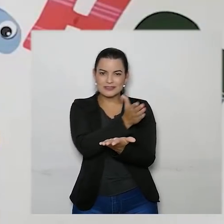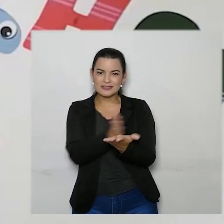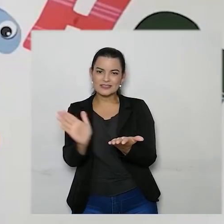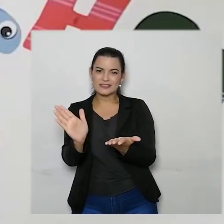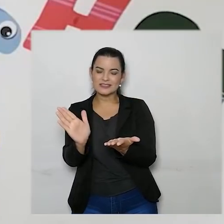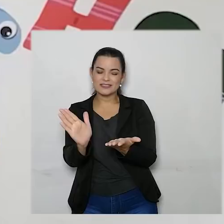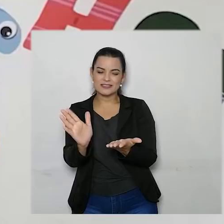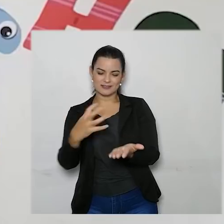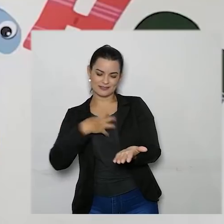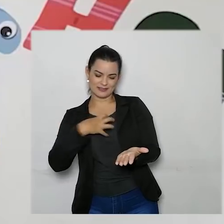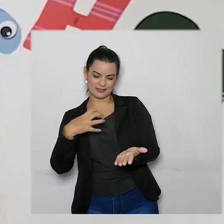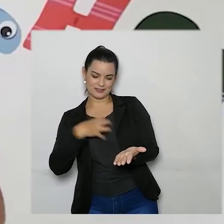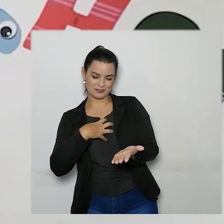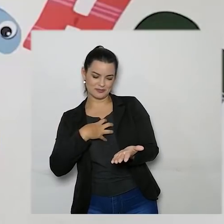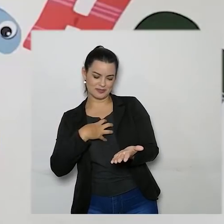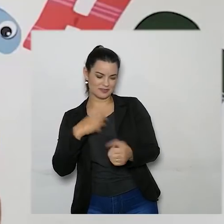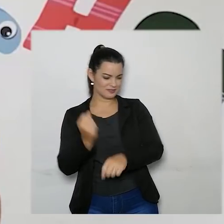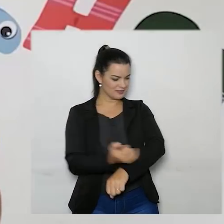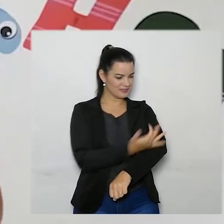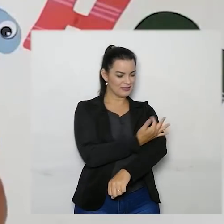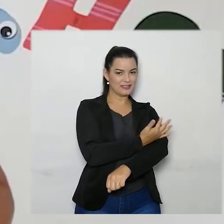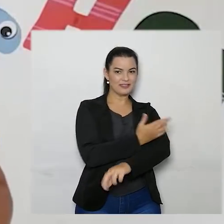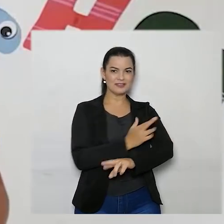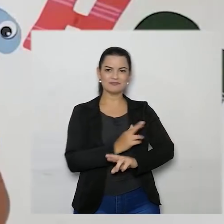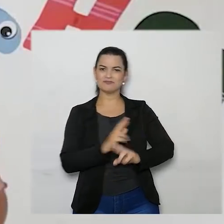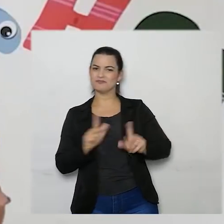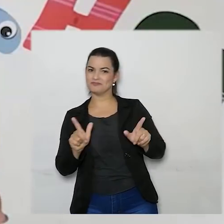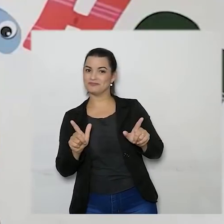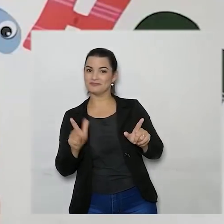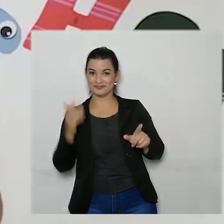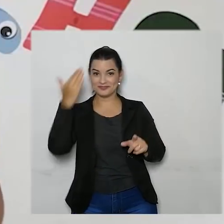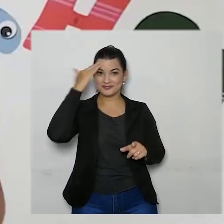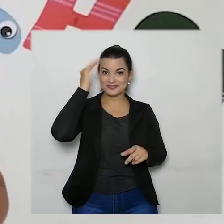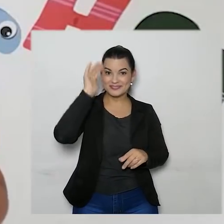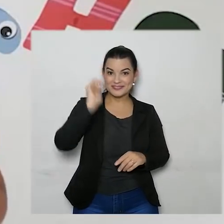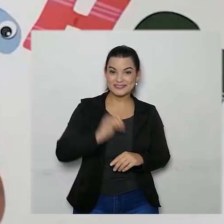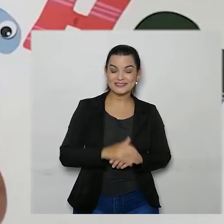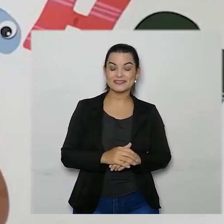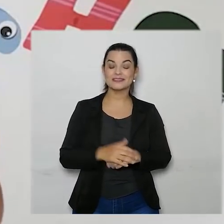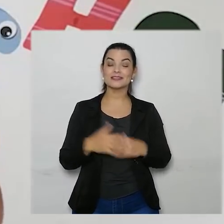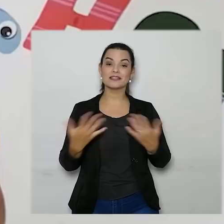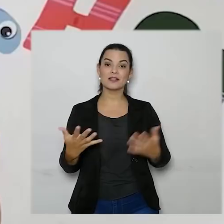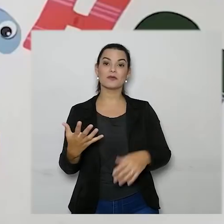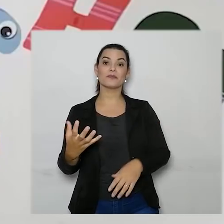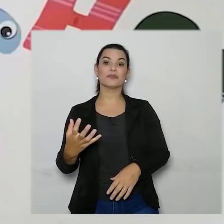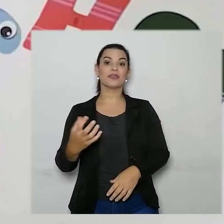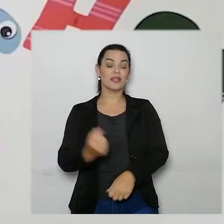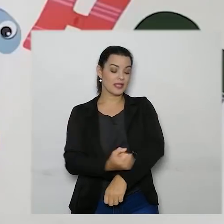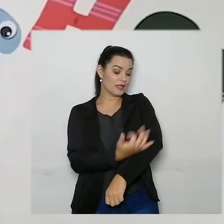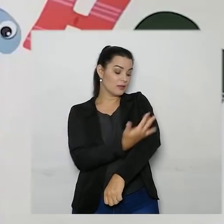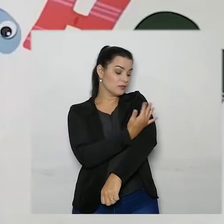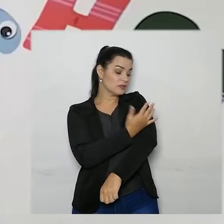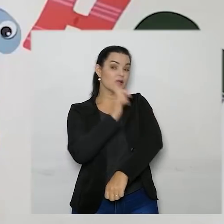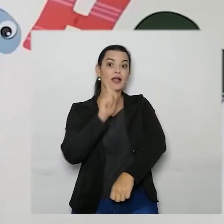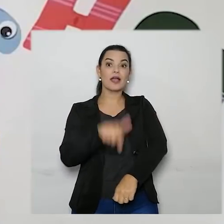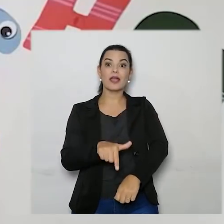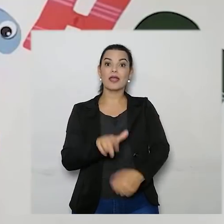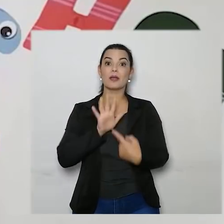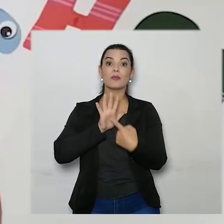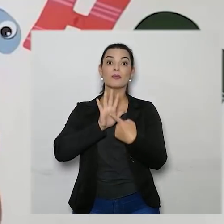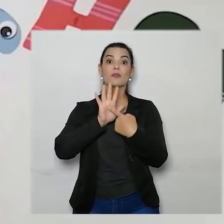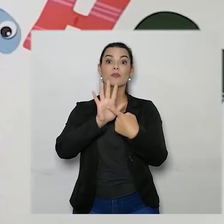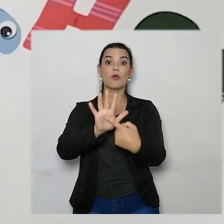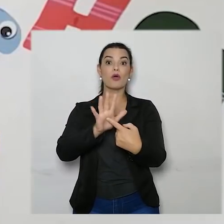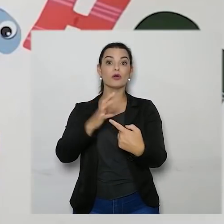e emoções? Então, olha só. A emoção, ela é uma manifestação